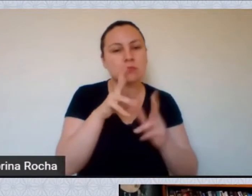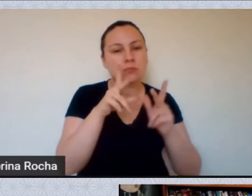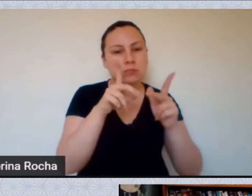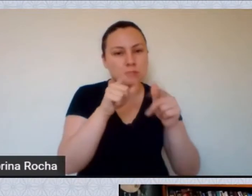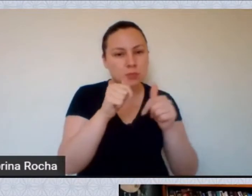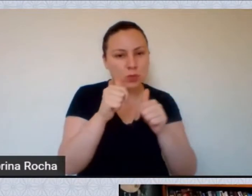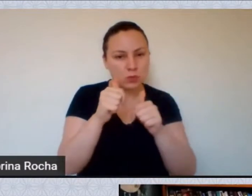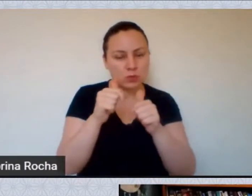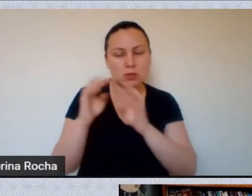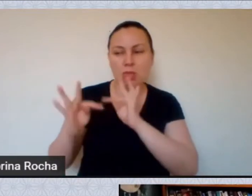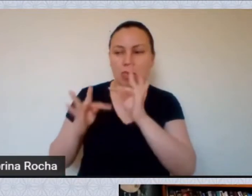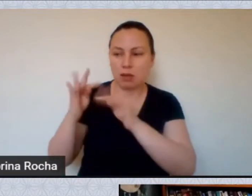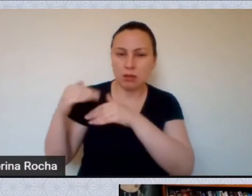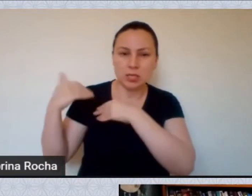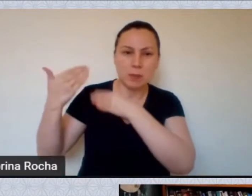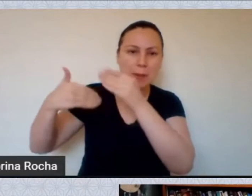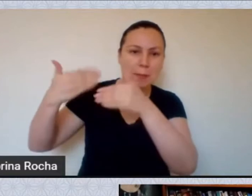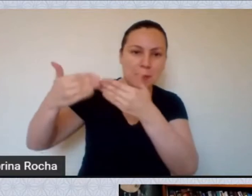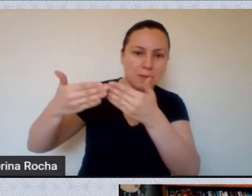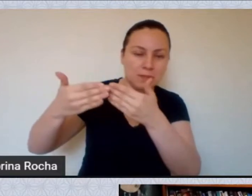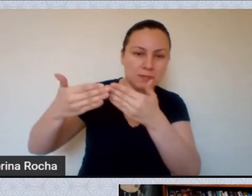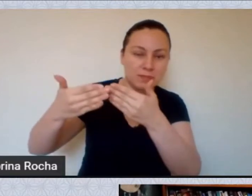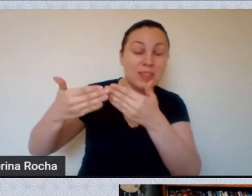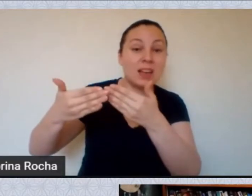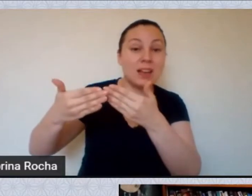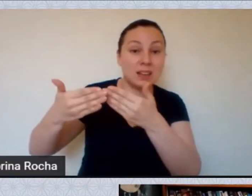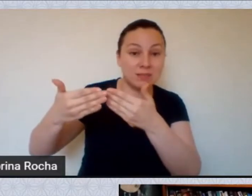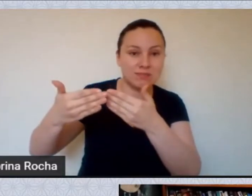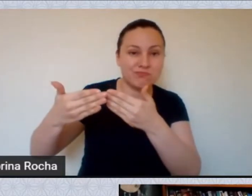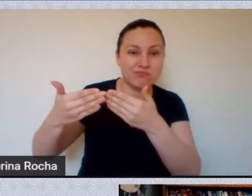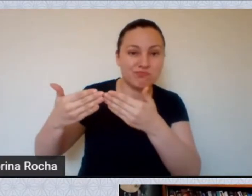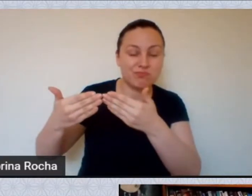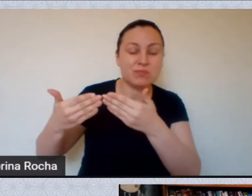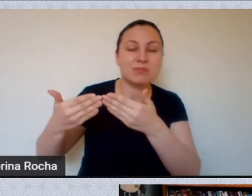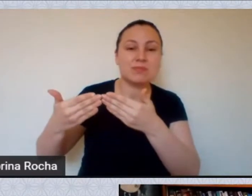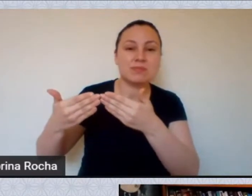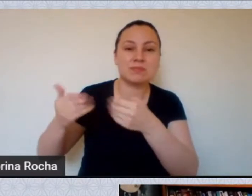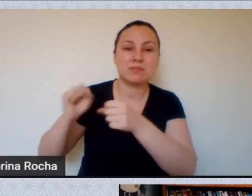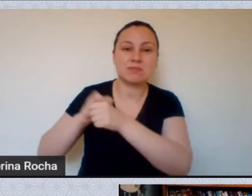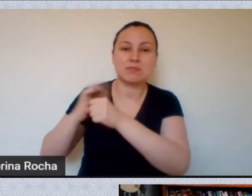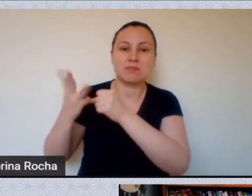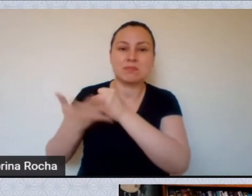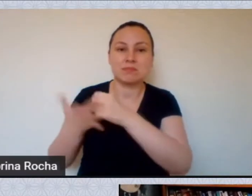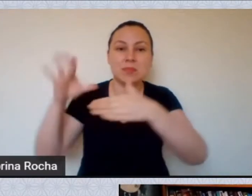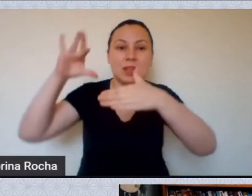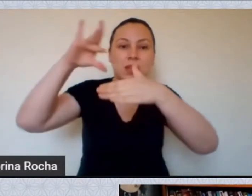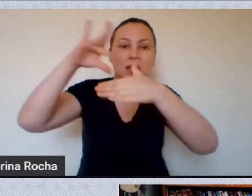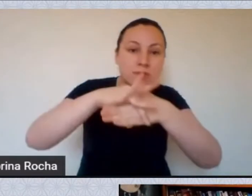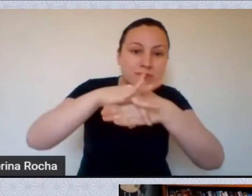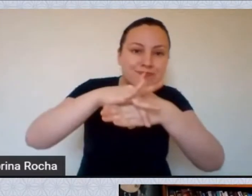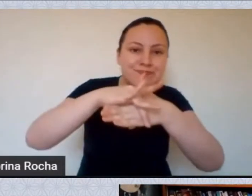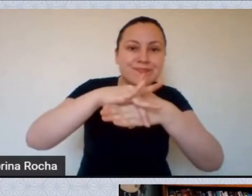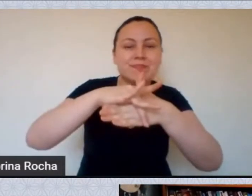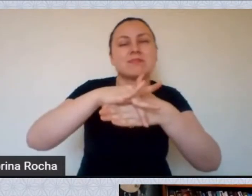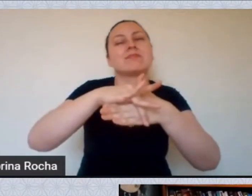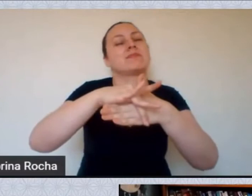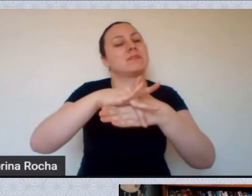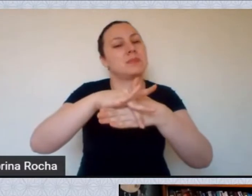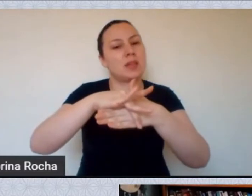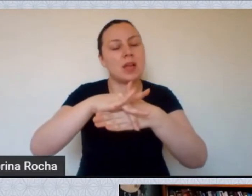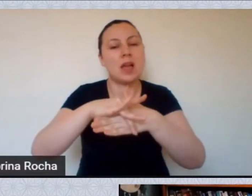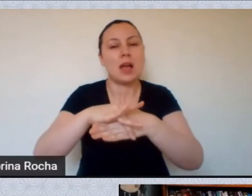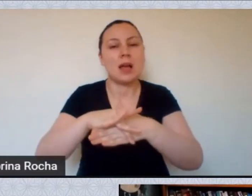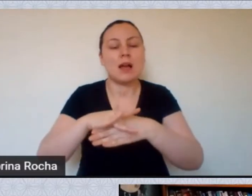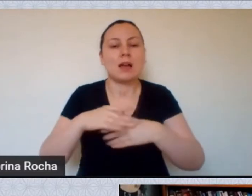avanços nossos, essa doença pegou a gente de surpresa. A gente não tinha anticorpos, a gente não tem defesa contra isso, a gente não